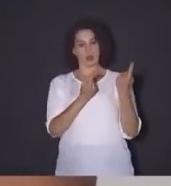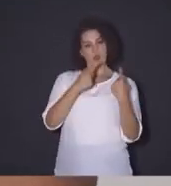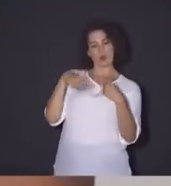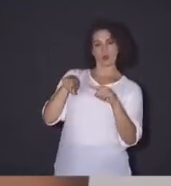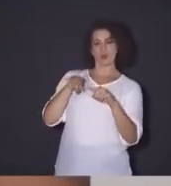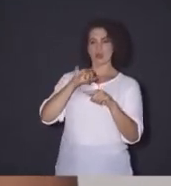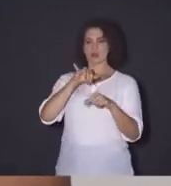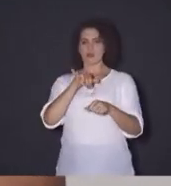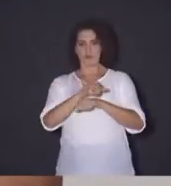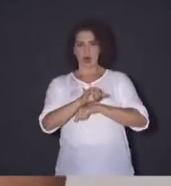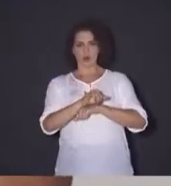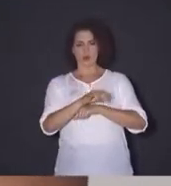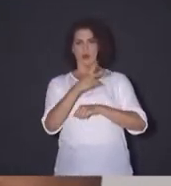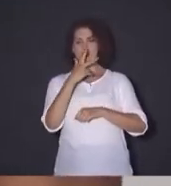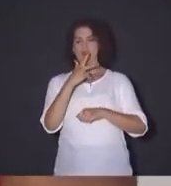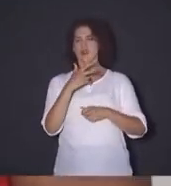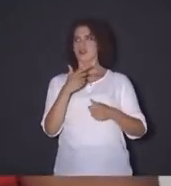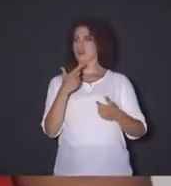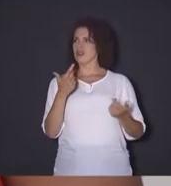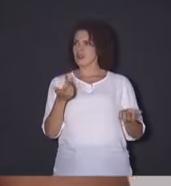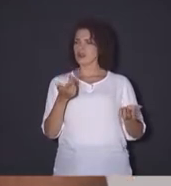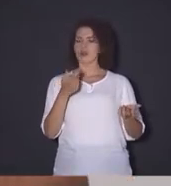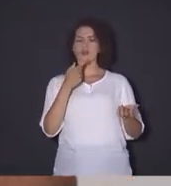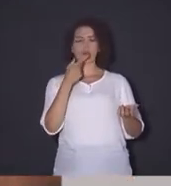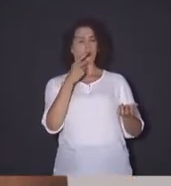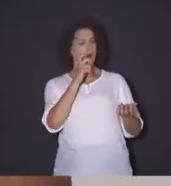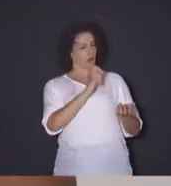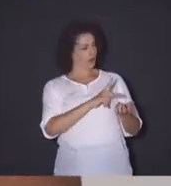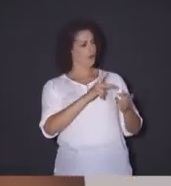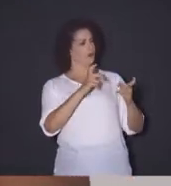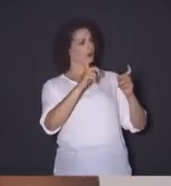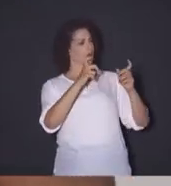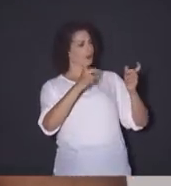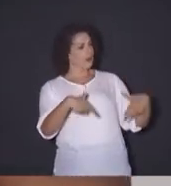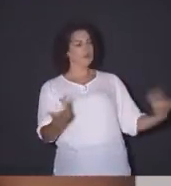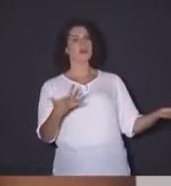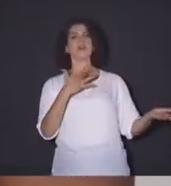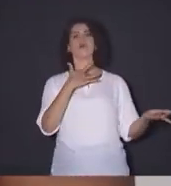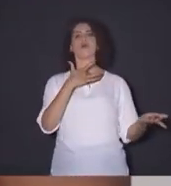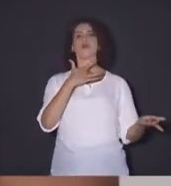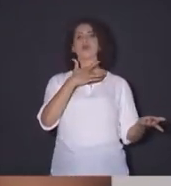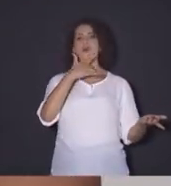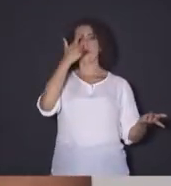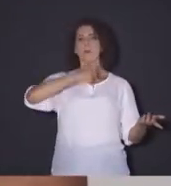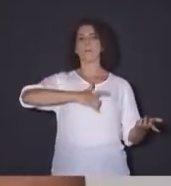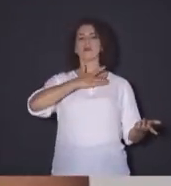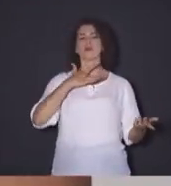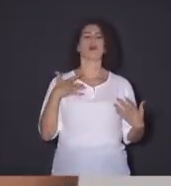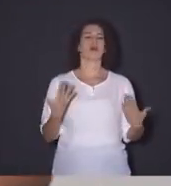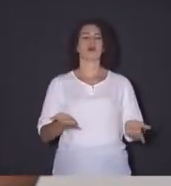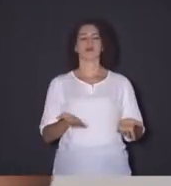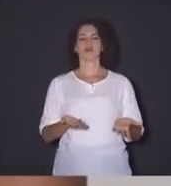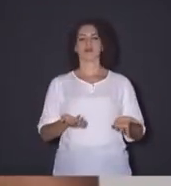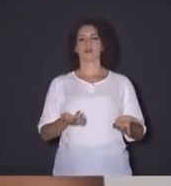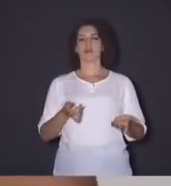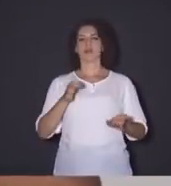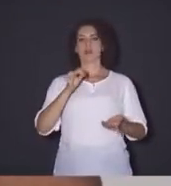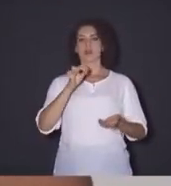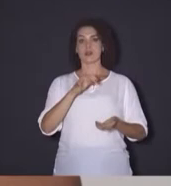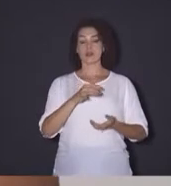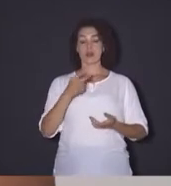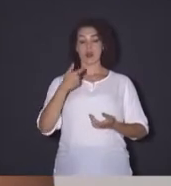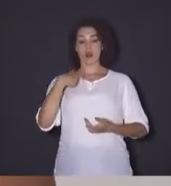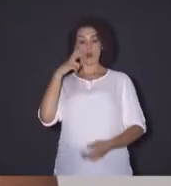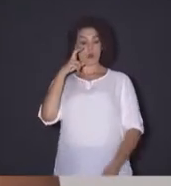ele não vai ele é resistente e eu dizia assim encadeou saudável onde é que tá né então num olhar adoecido não sobra alternativa